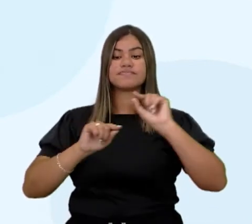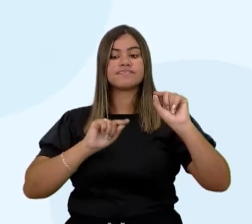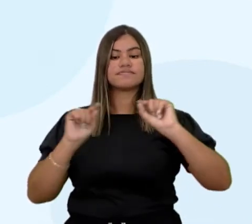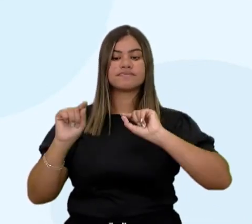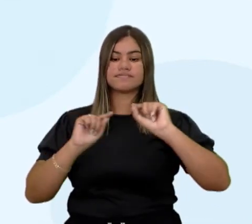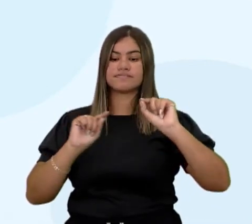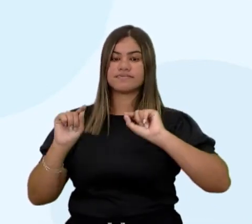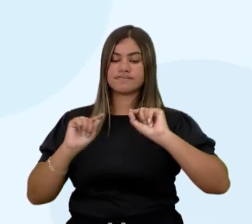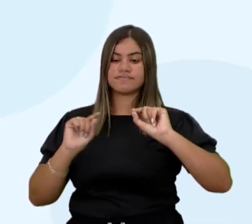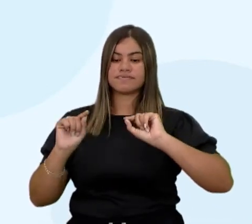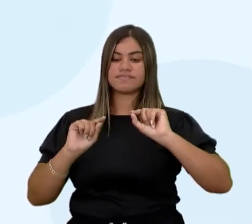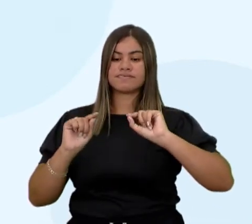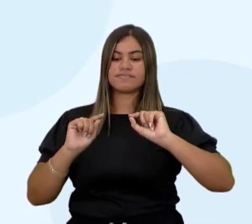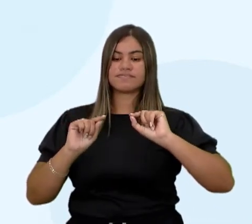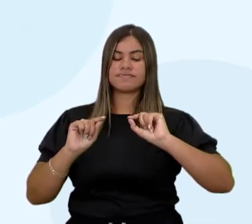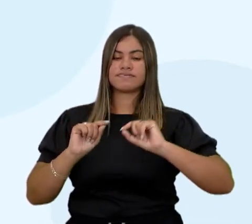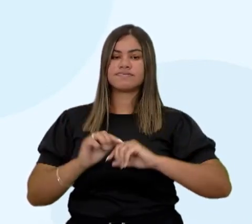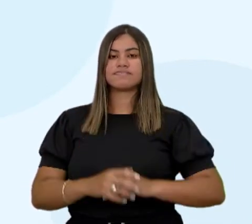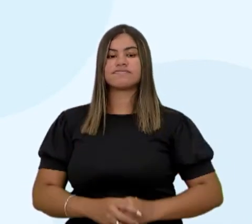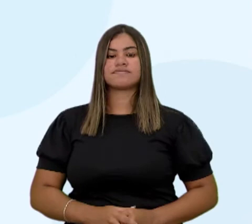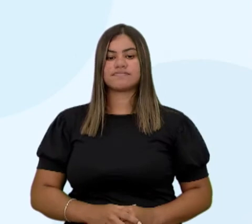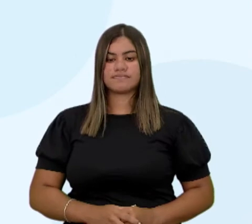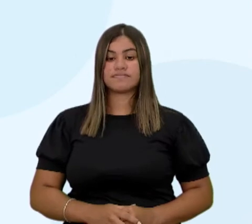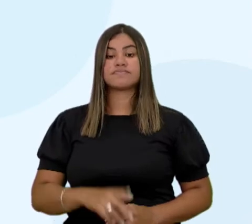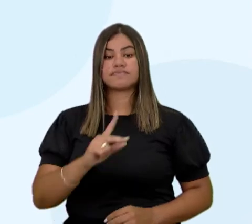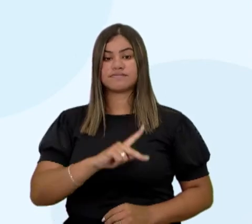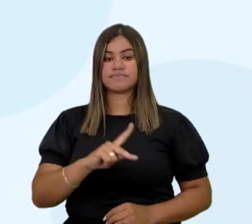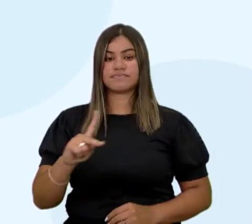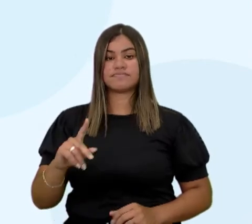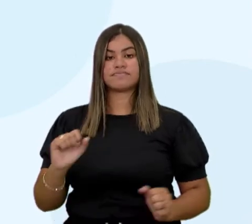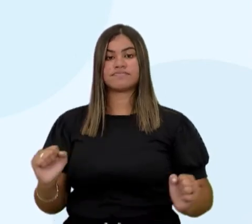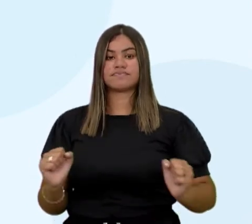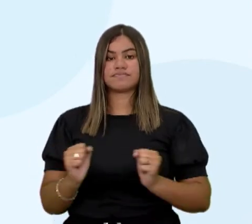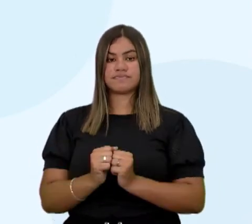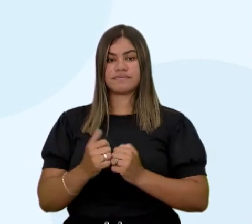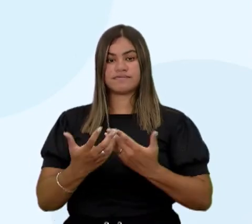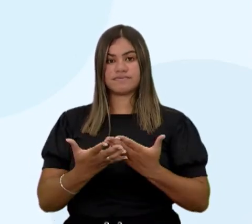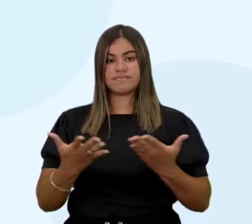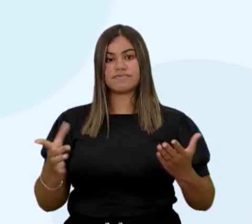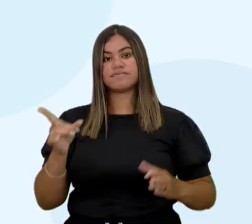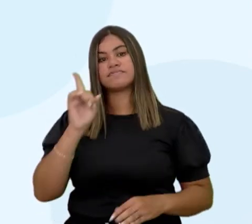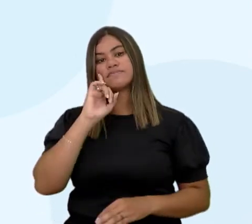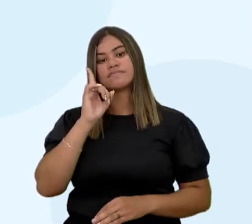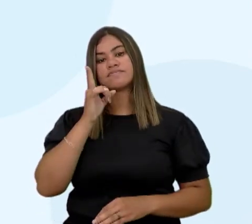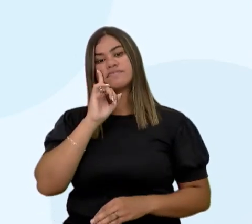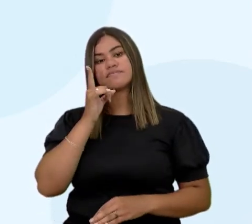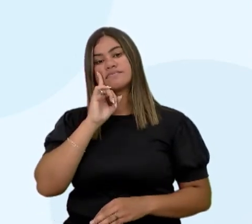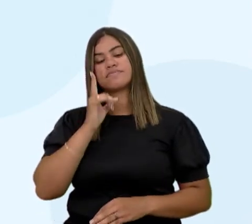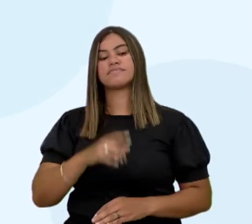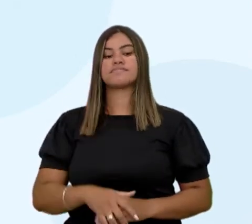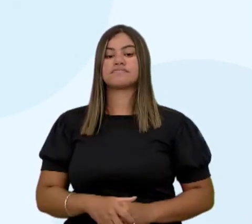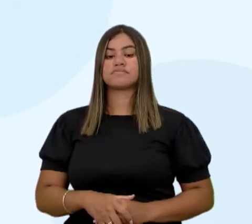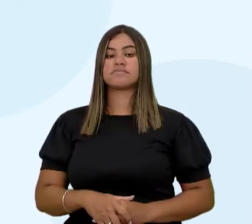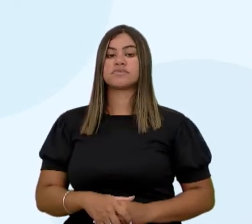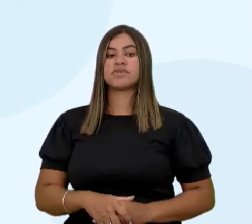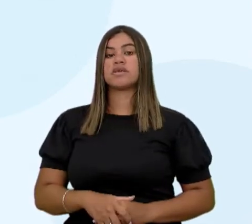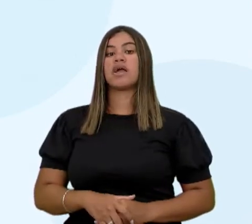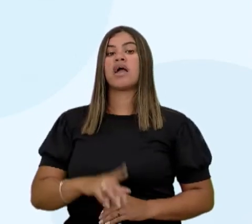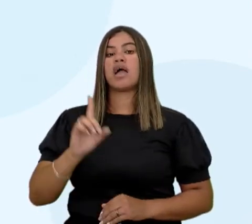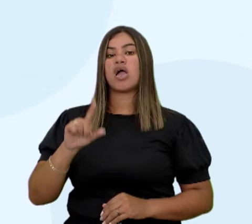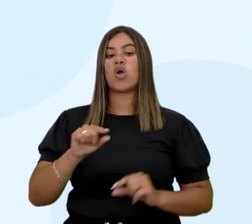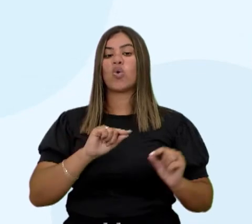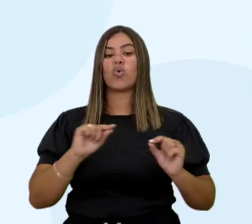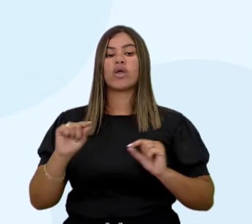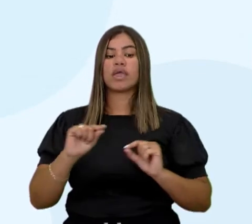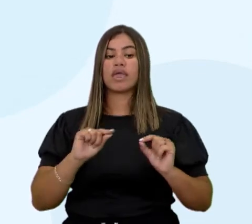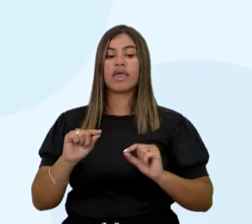apoio pedagógico que o professor vai trabalhar aí com vocês no dia a dia, né, uma das sugestões é trabalhar um brainstorming